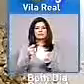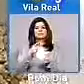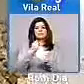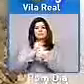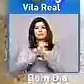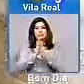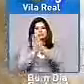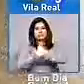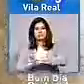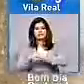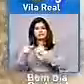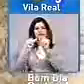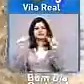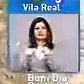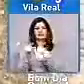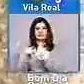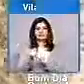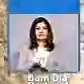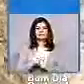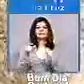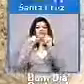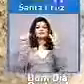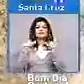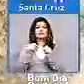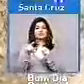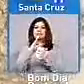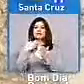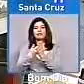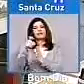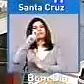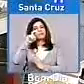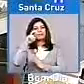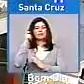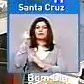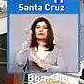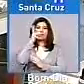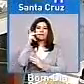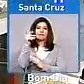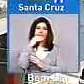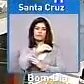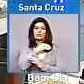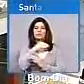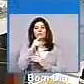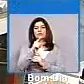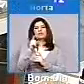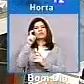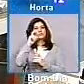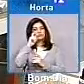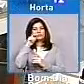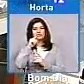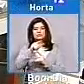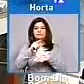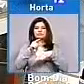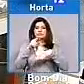para integrá-lo neste sistema. Sistema que permite fazer o isolamento térmico de edifícios com coberturas e fachadas ajardinadas